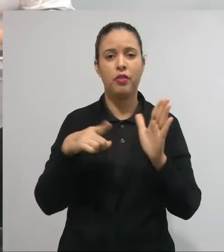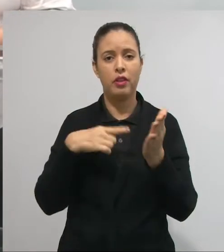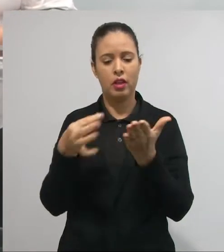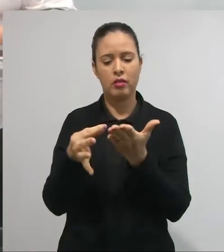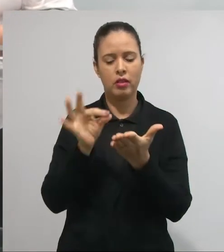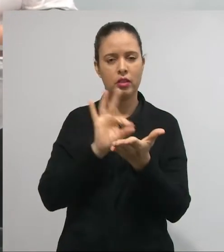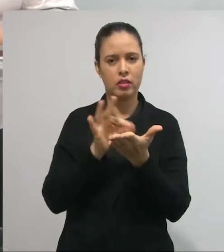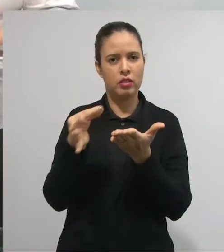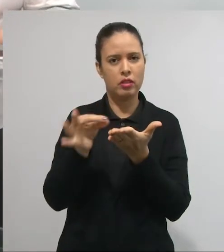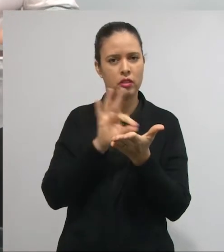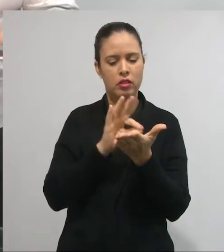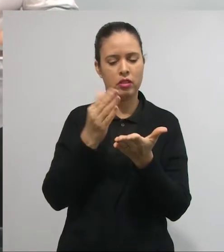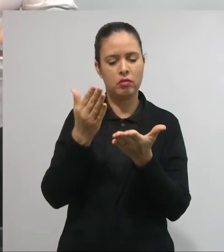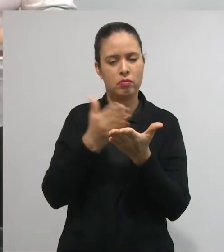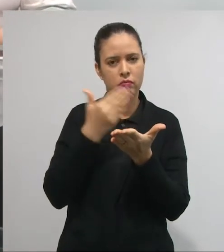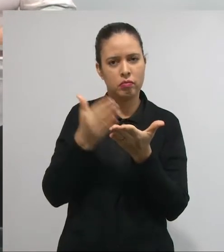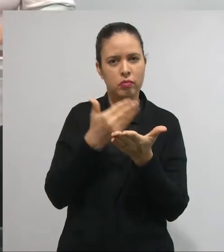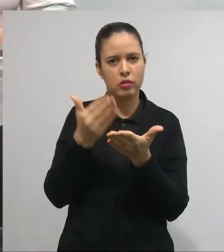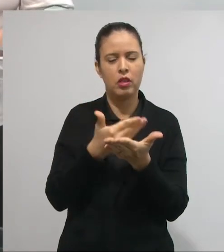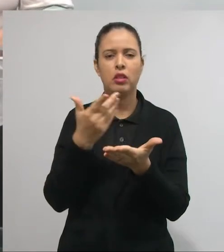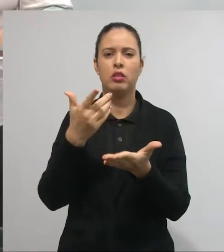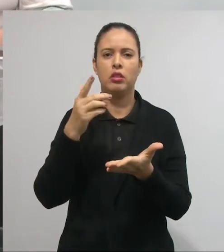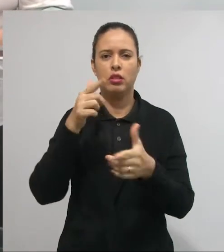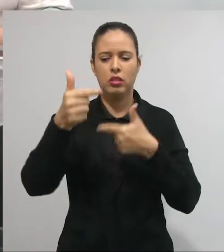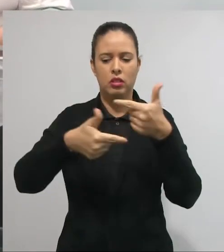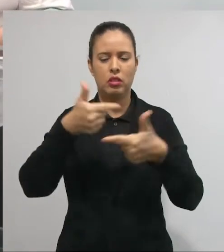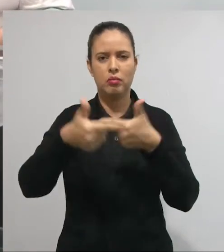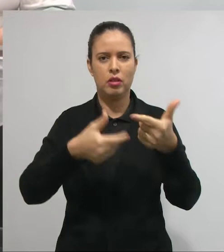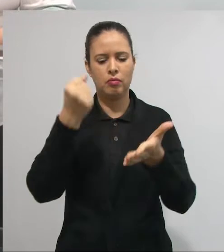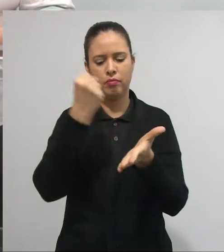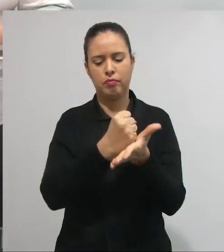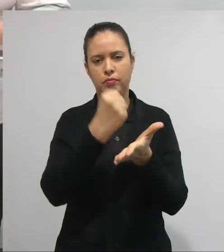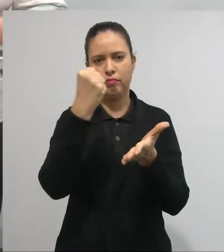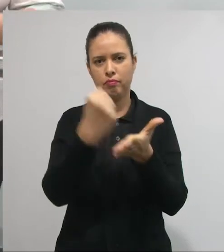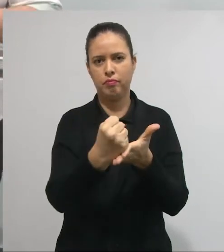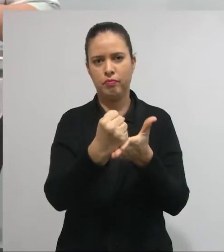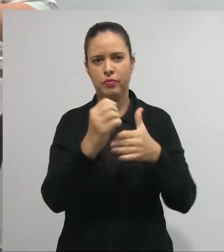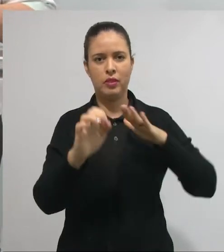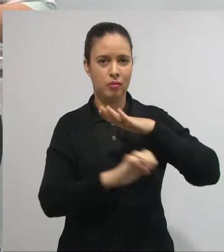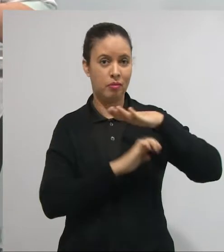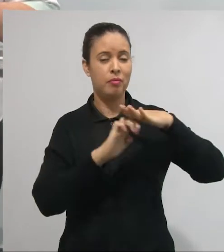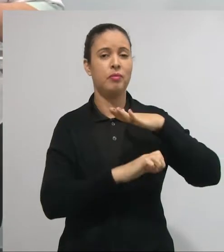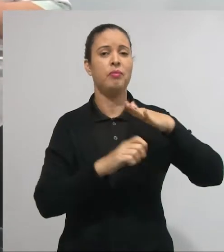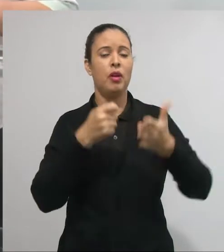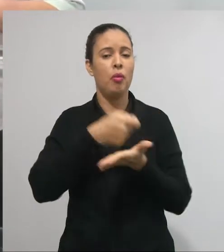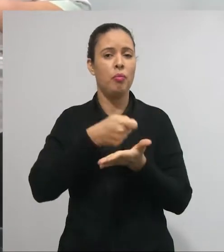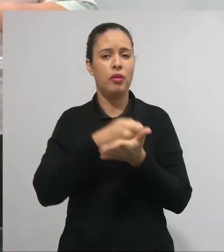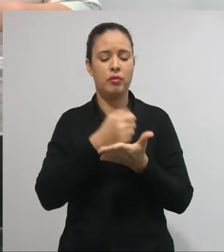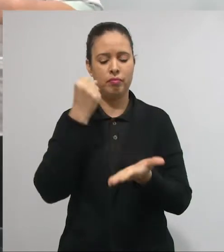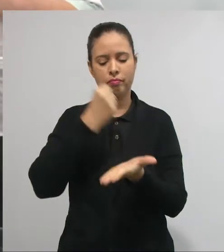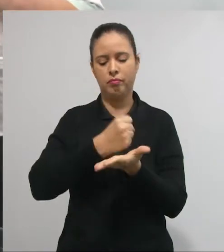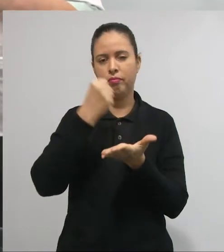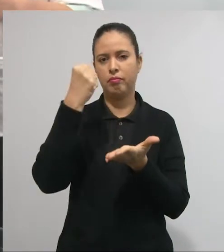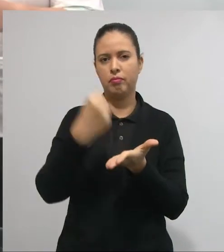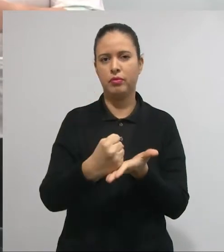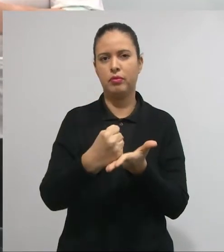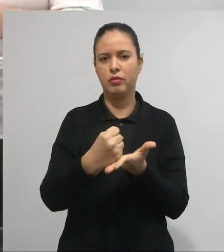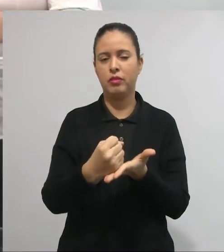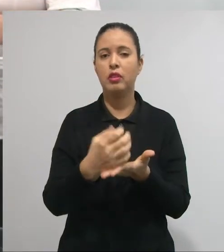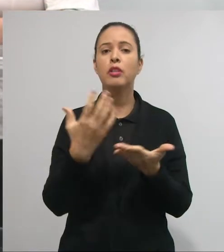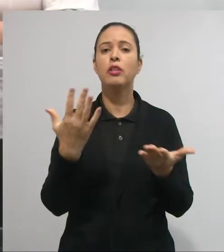se registrar o tempo de serviço. Então começou a alinhar as duas coisas, o